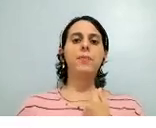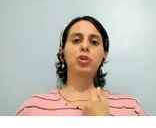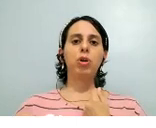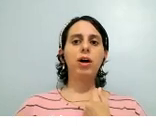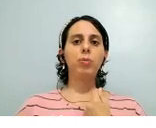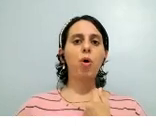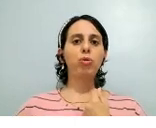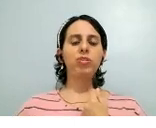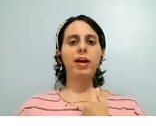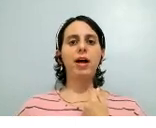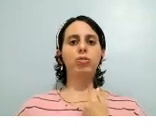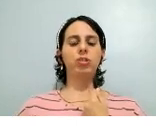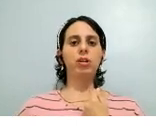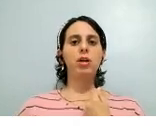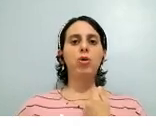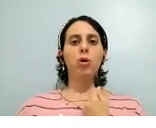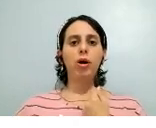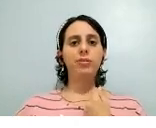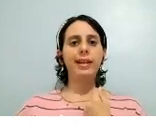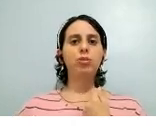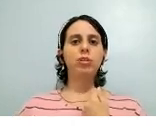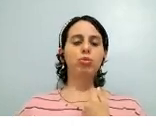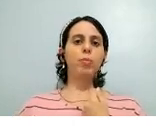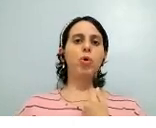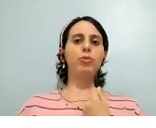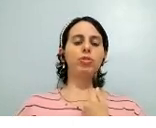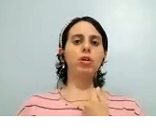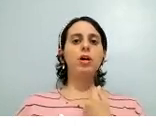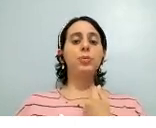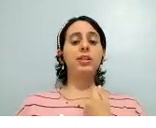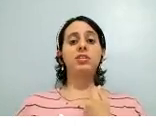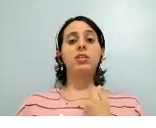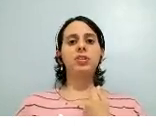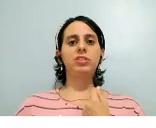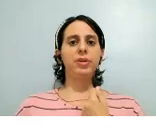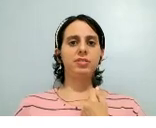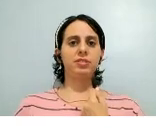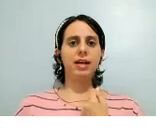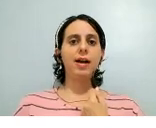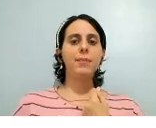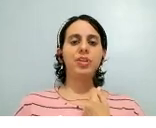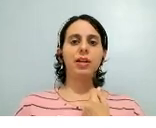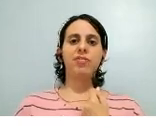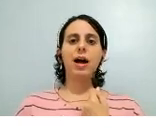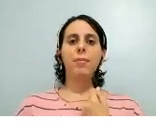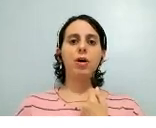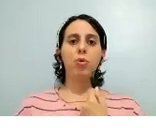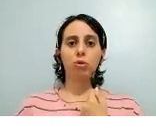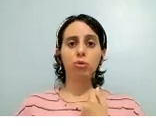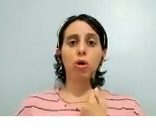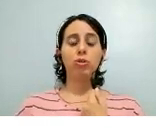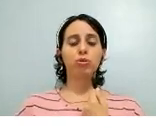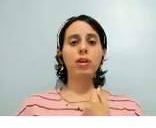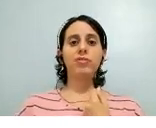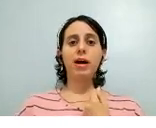seja, coloca no bolso da calça, coloca dentro da sua bolsa, porque se você precisar levar a mão